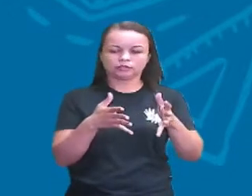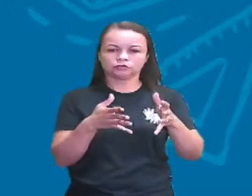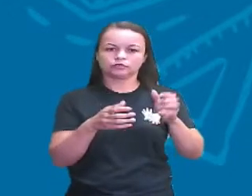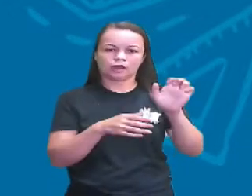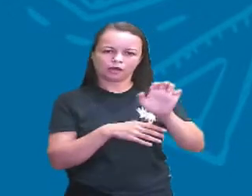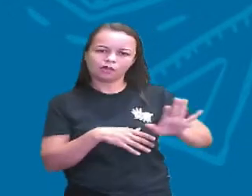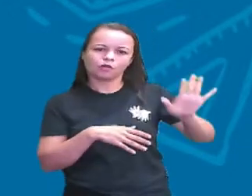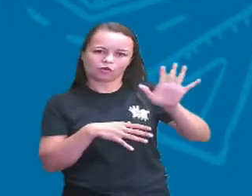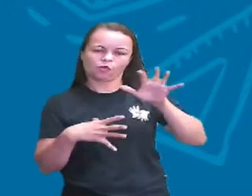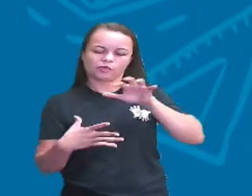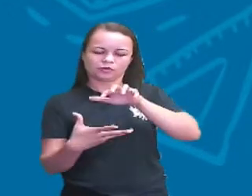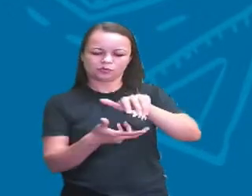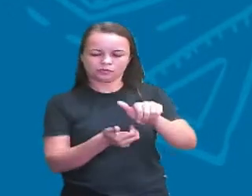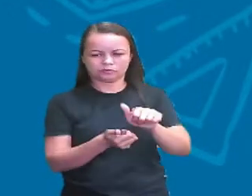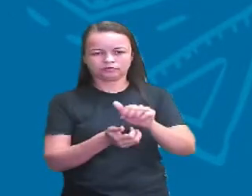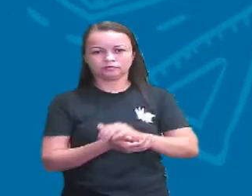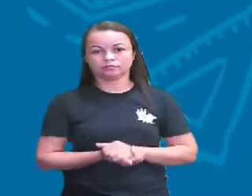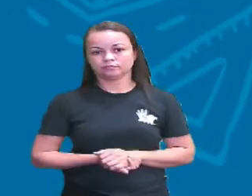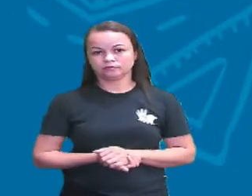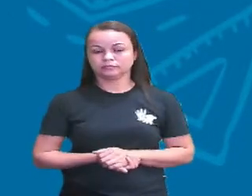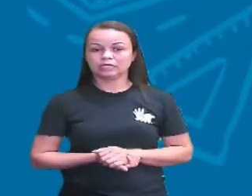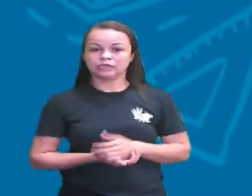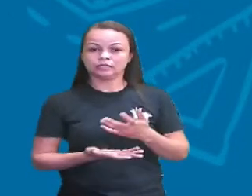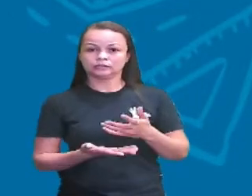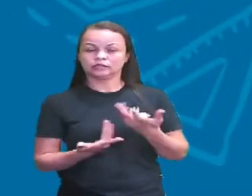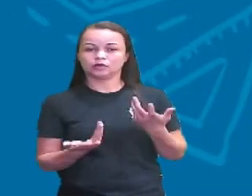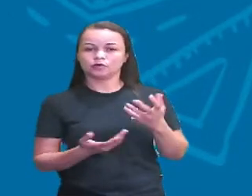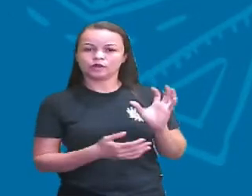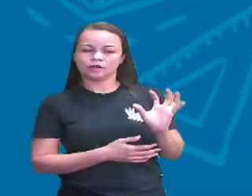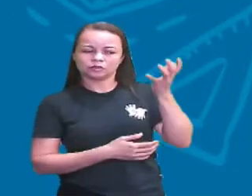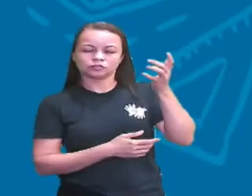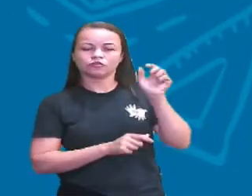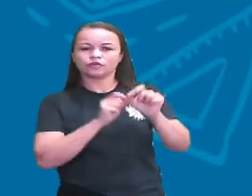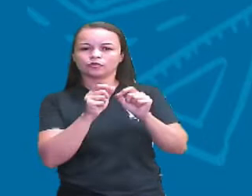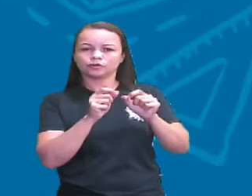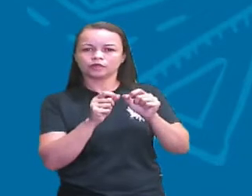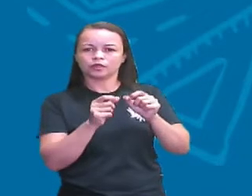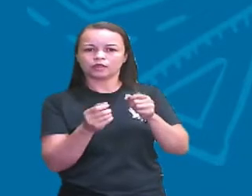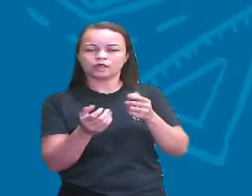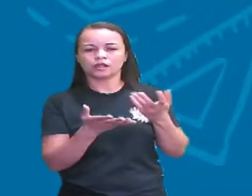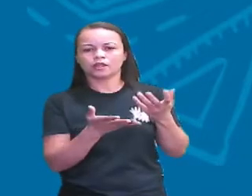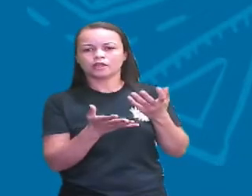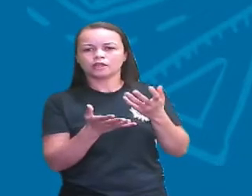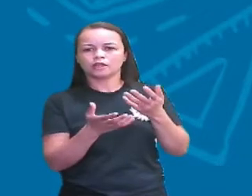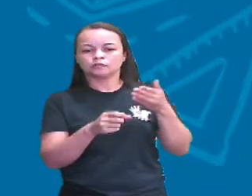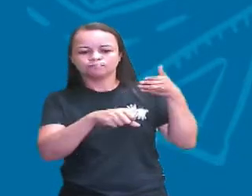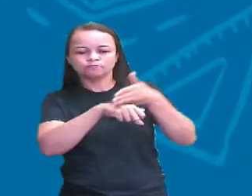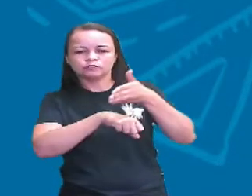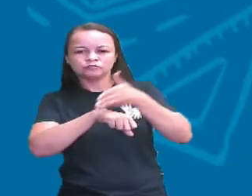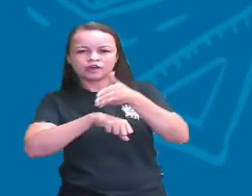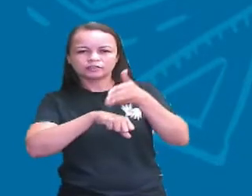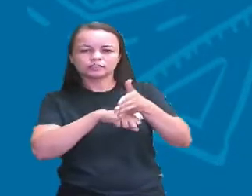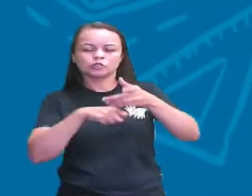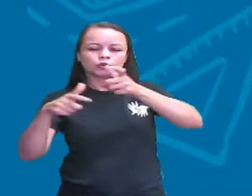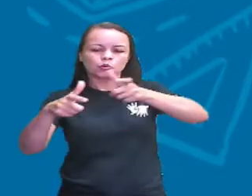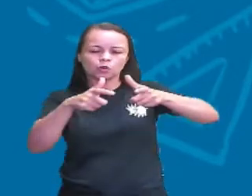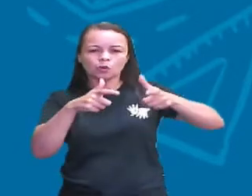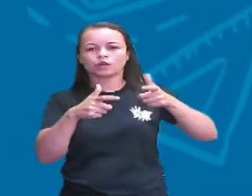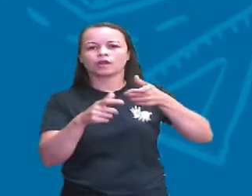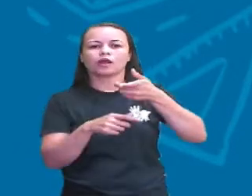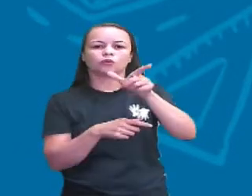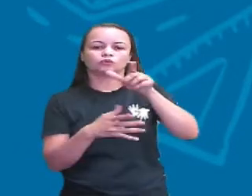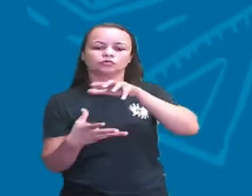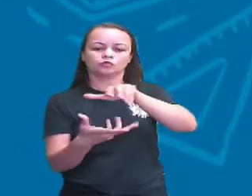A solução encontrada por eles foi invadir e dominar outras regiões do mundo, tá? Como, por